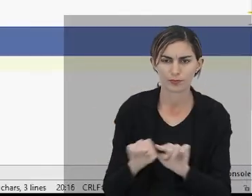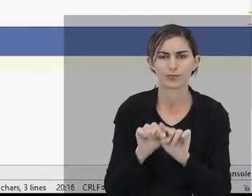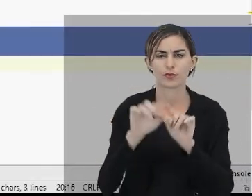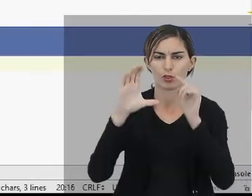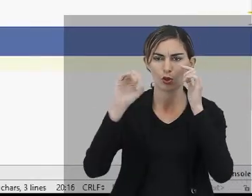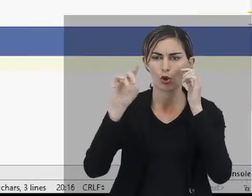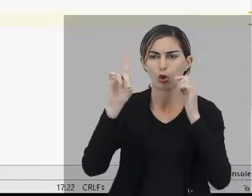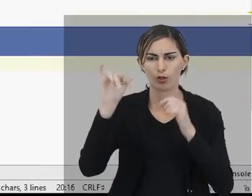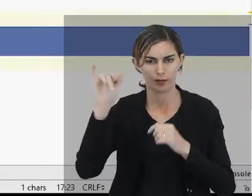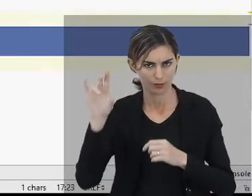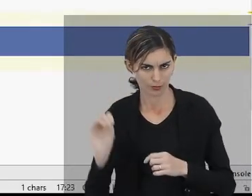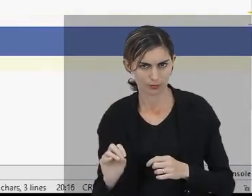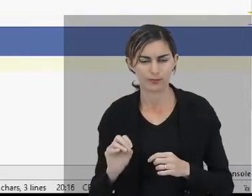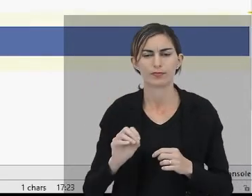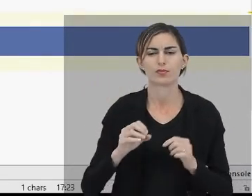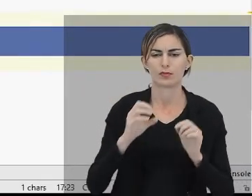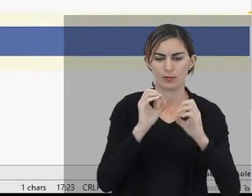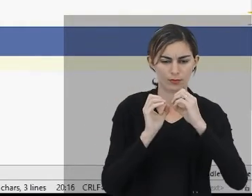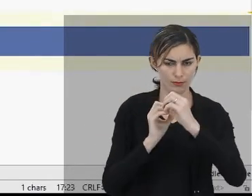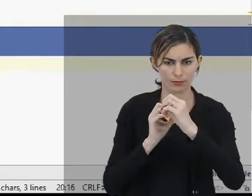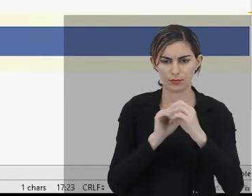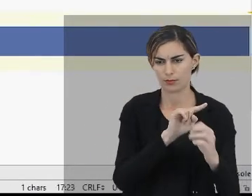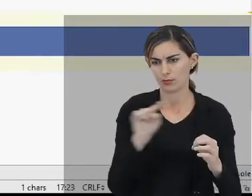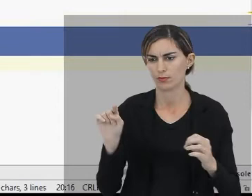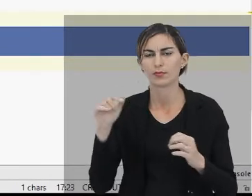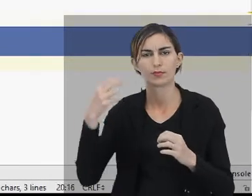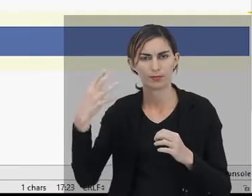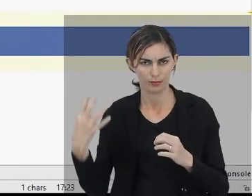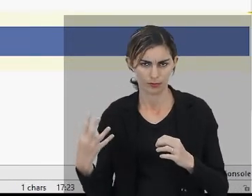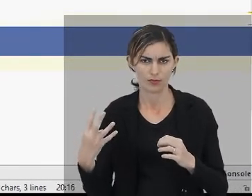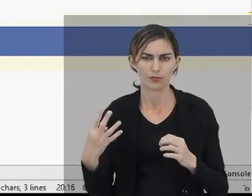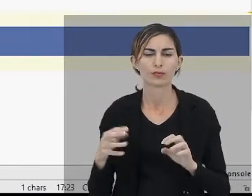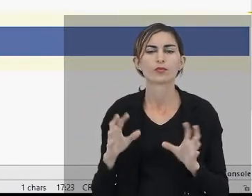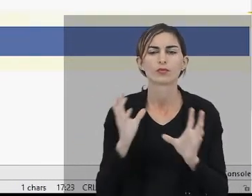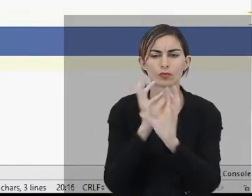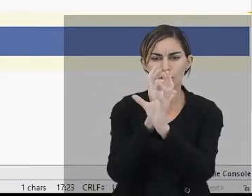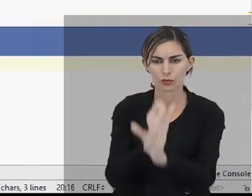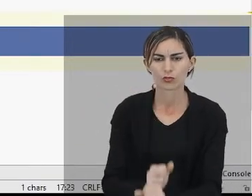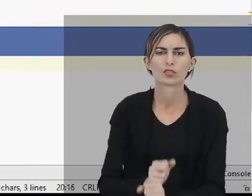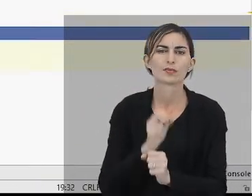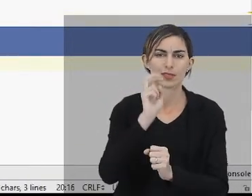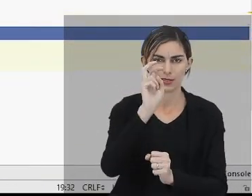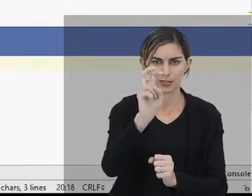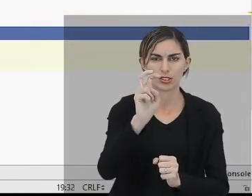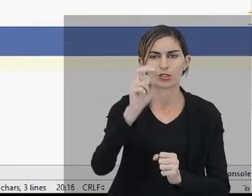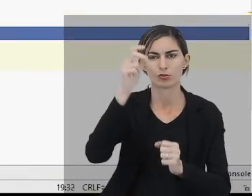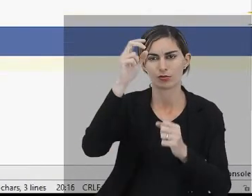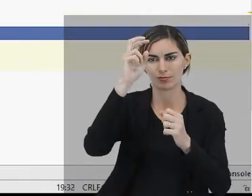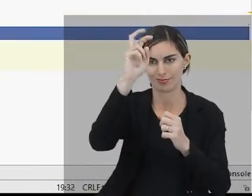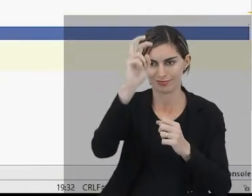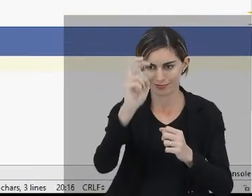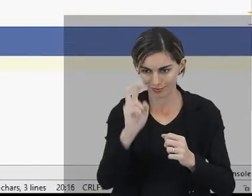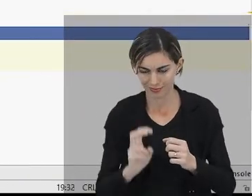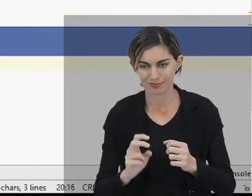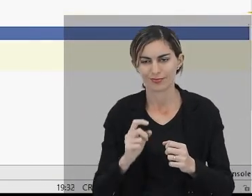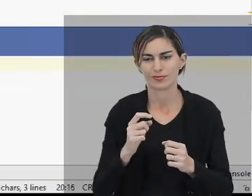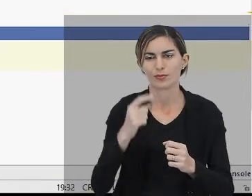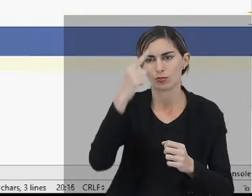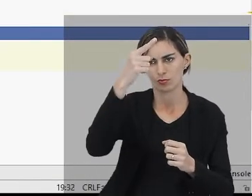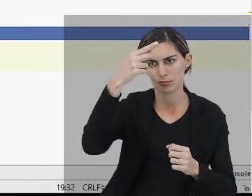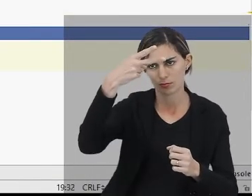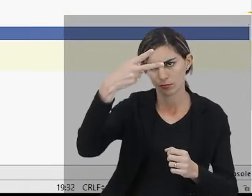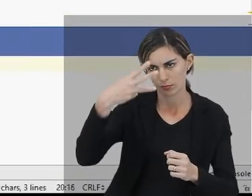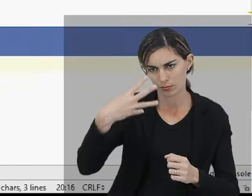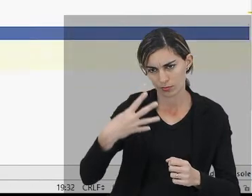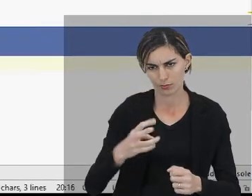foi repetido de 0 até 4, o que dá um total de 5 repetições. Vamos